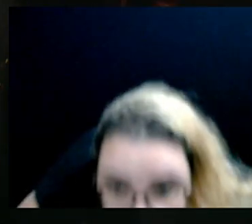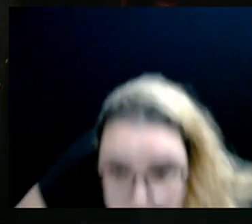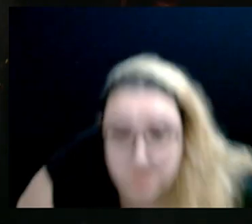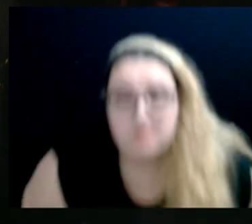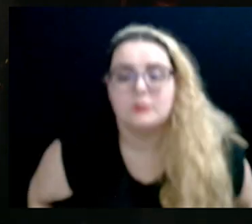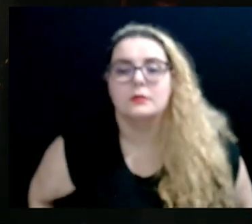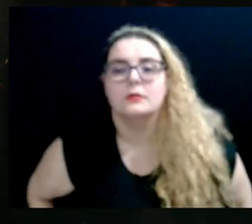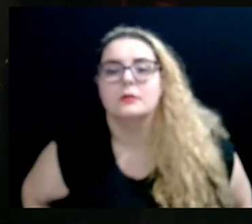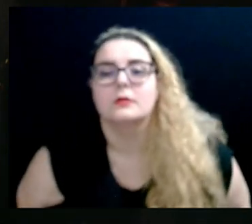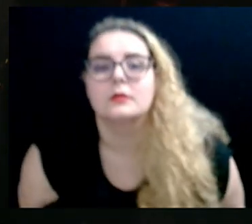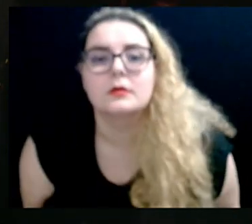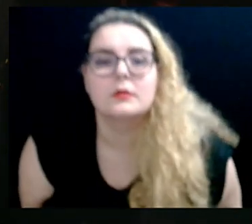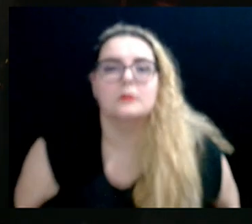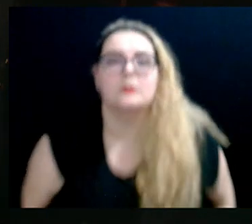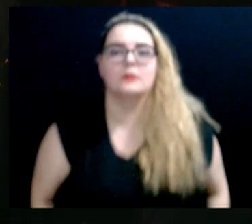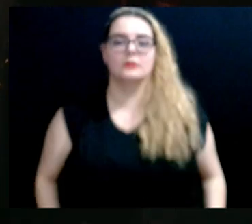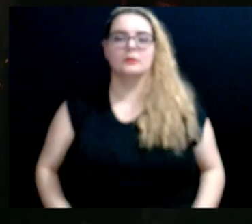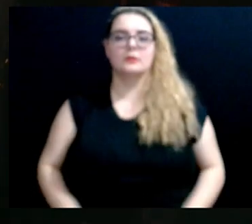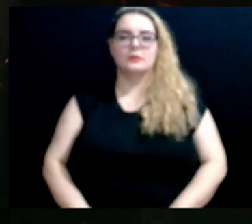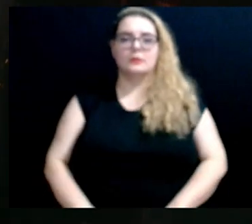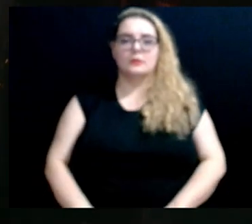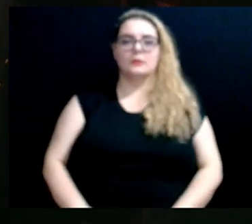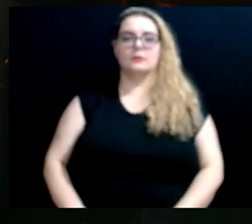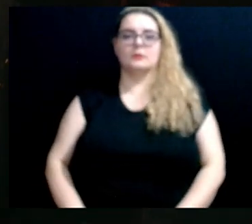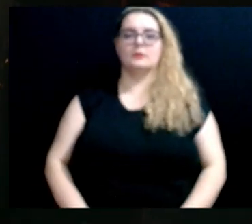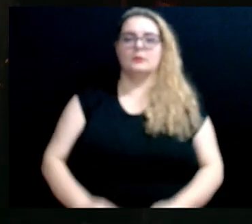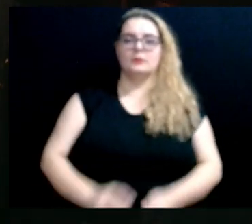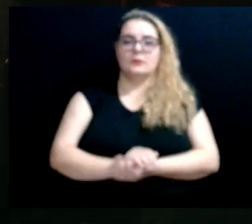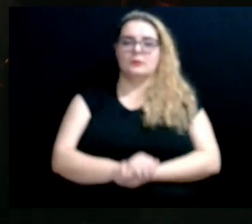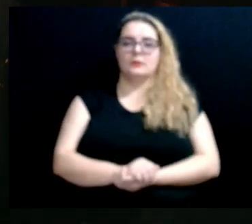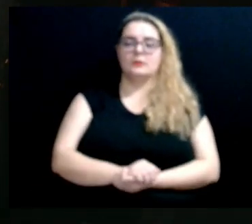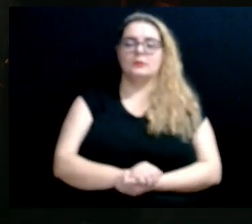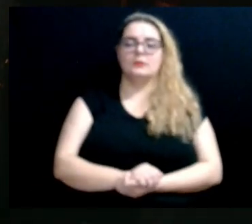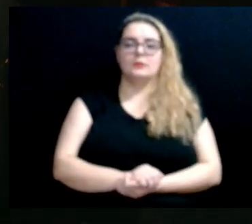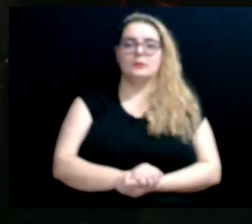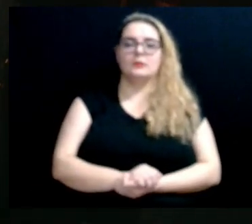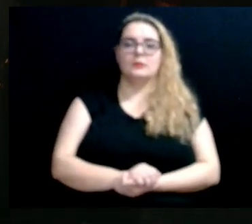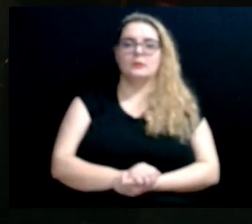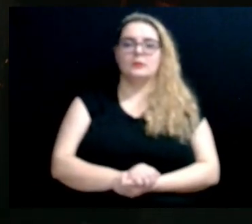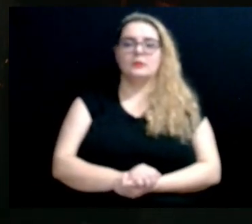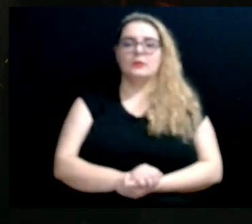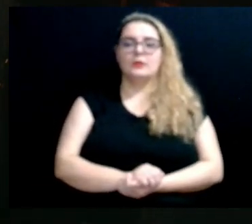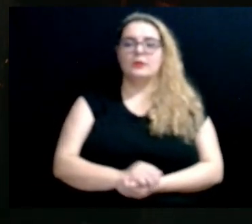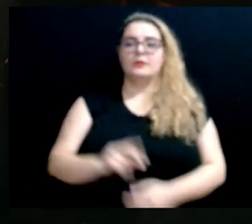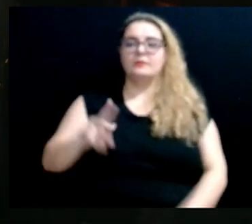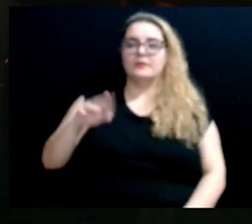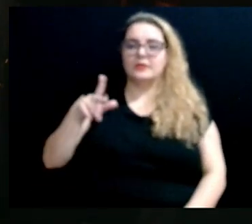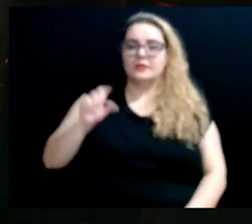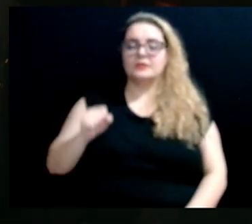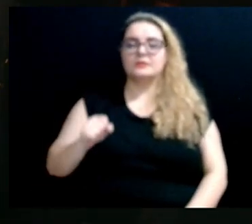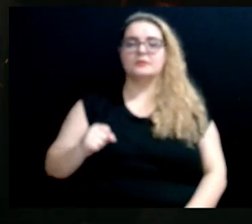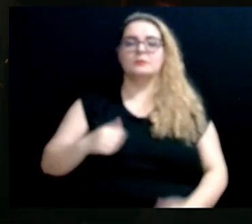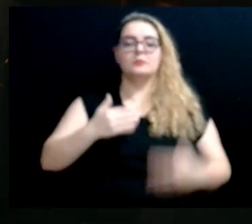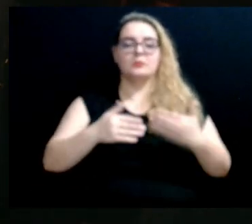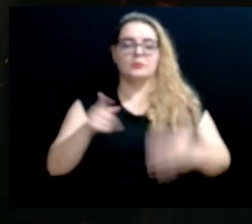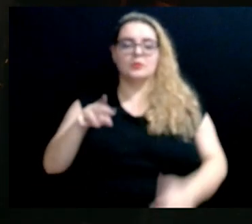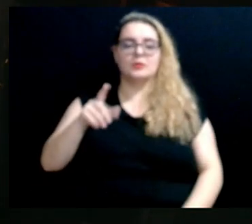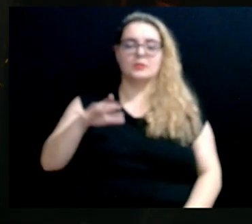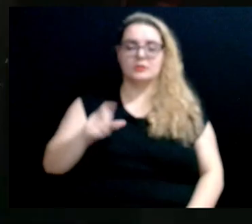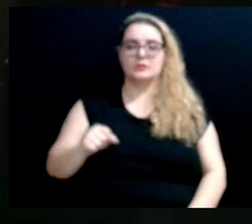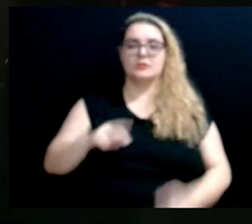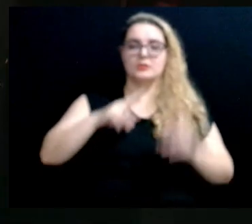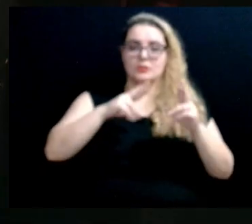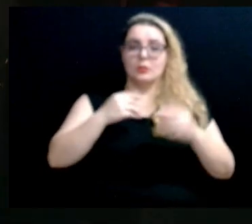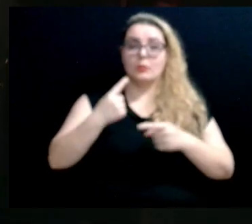pouco complicado, né? Vingança, procrastinação e sono. Tabita, por que que esse fenômeno tem chamado